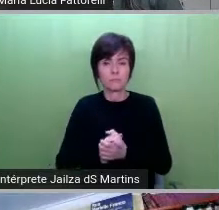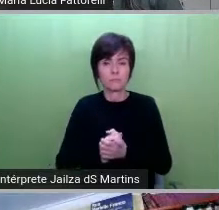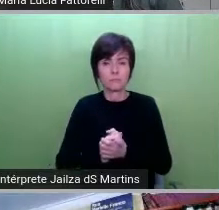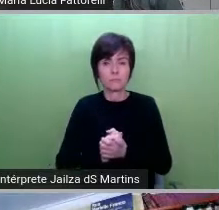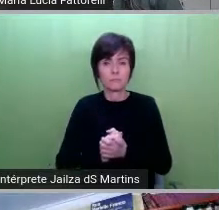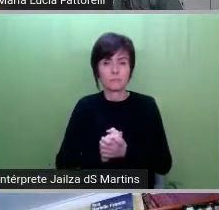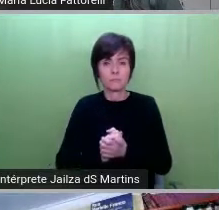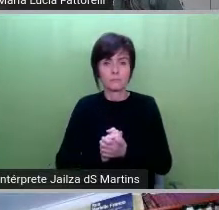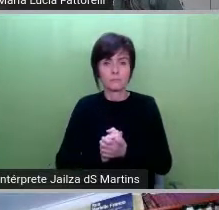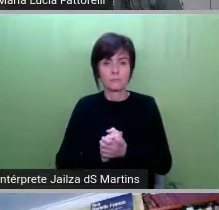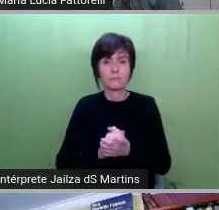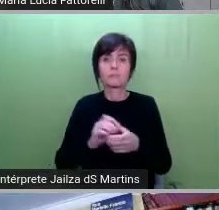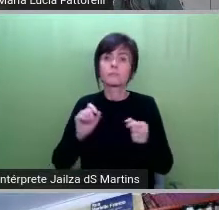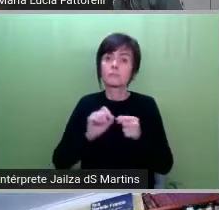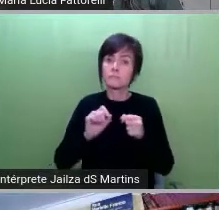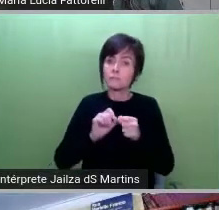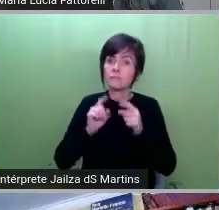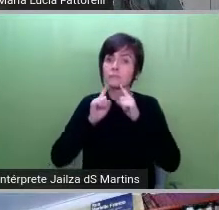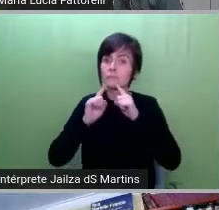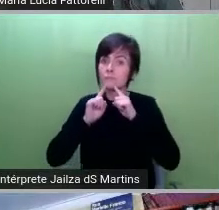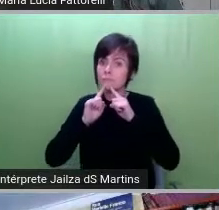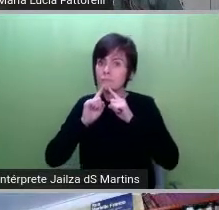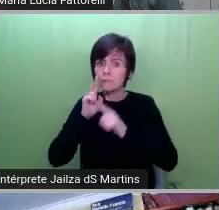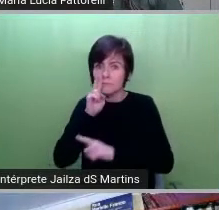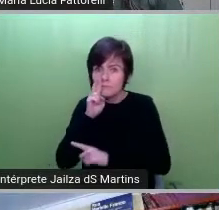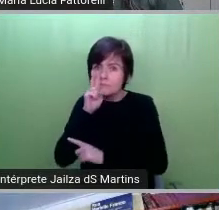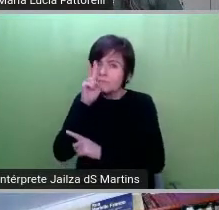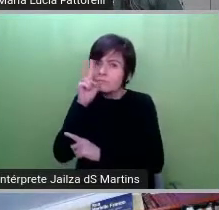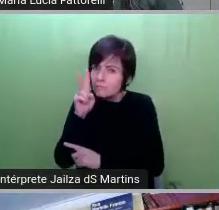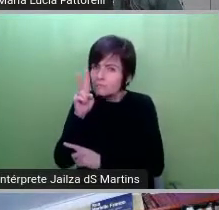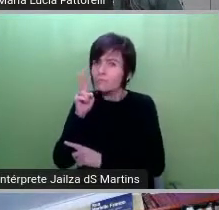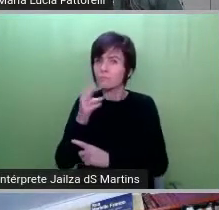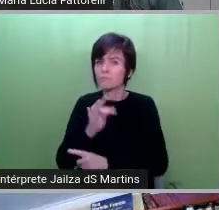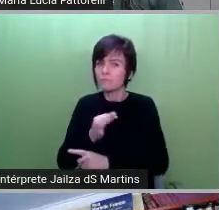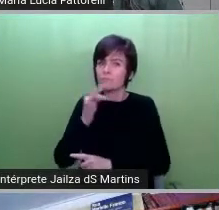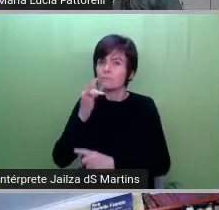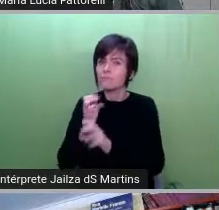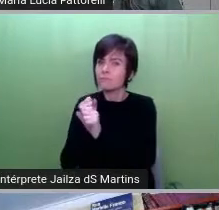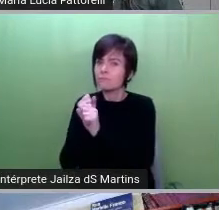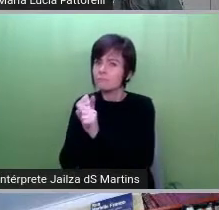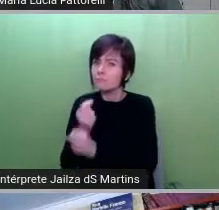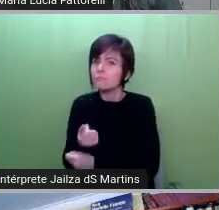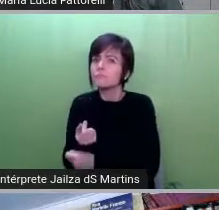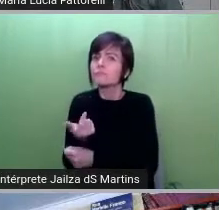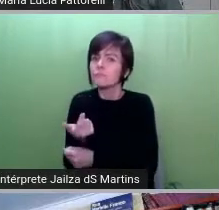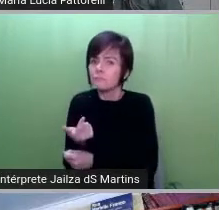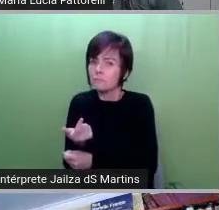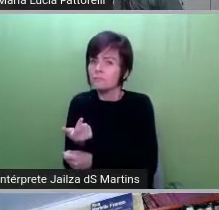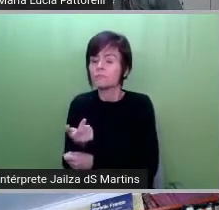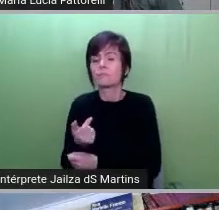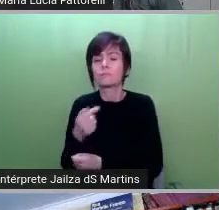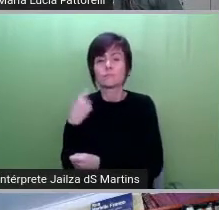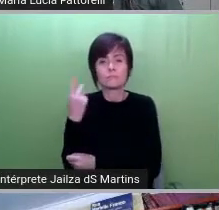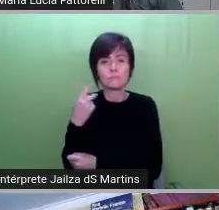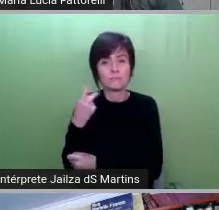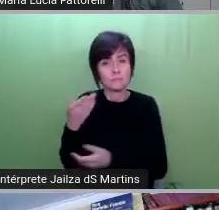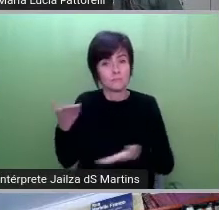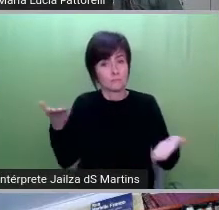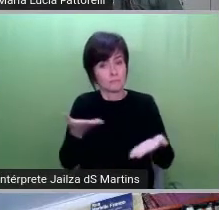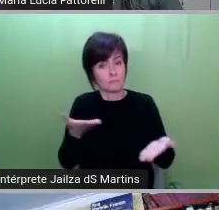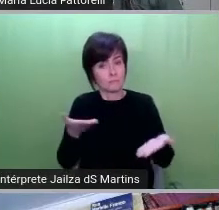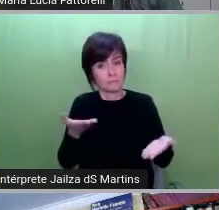e veio fazer uma crítica muito dura à teoria quantitativa do dinheiro, essa política monetária recente,